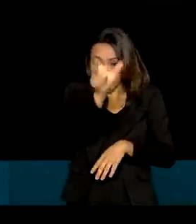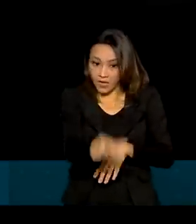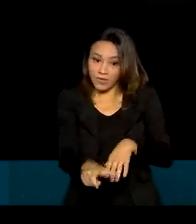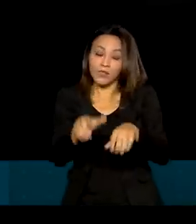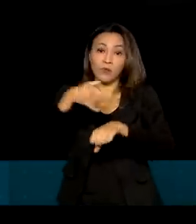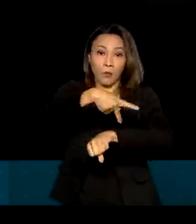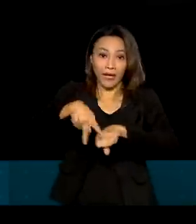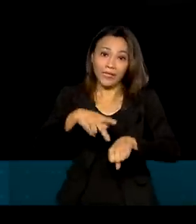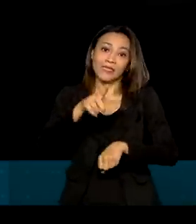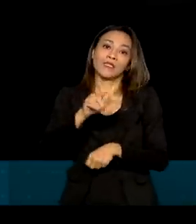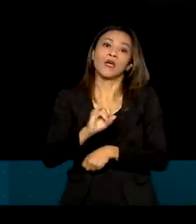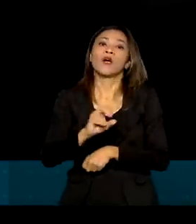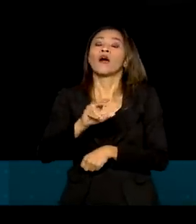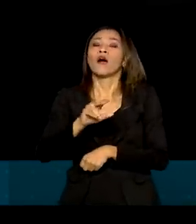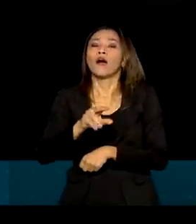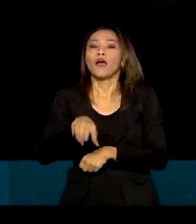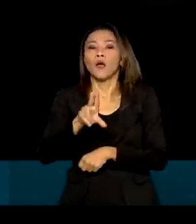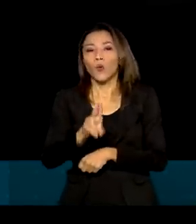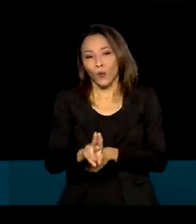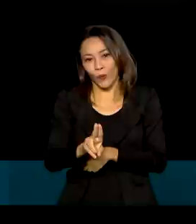foi um dos participantes.